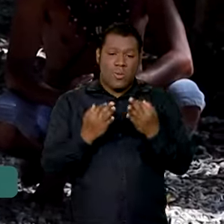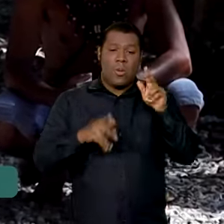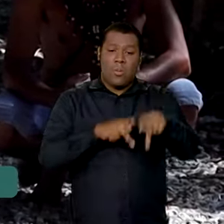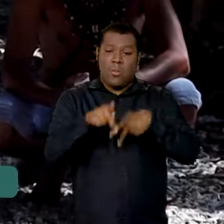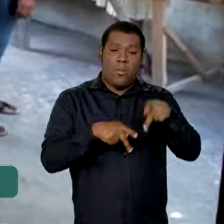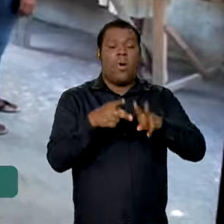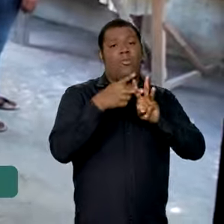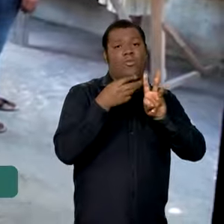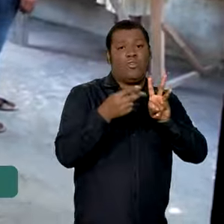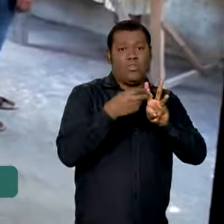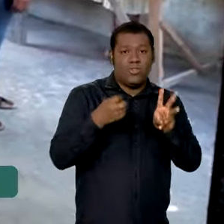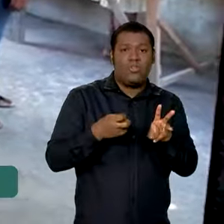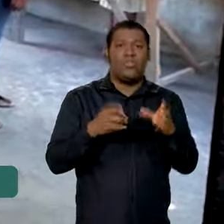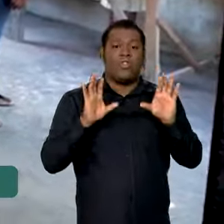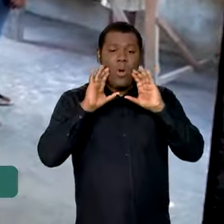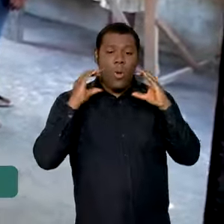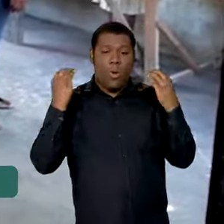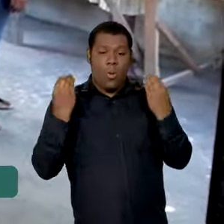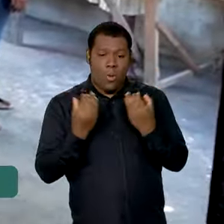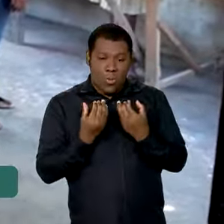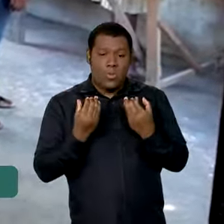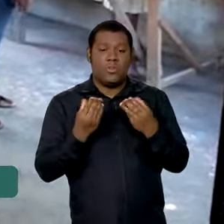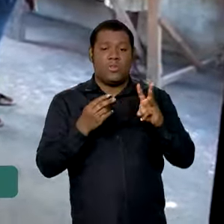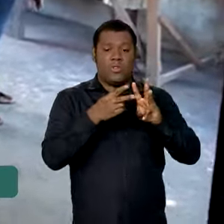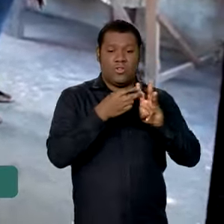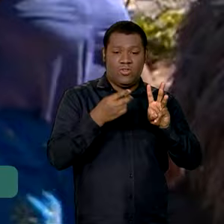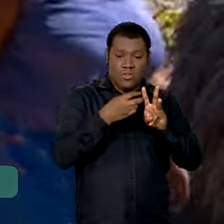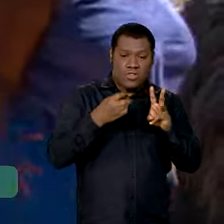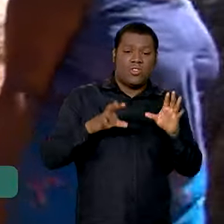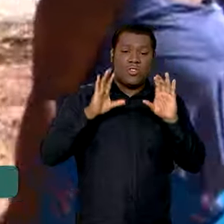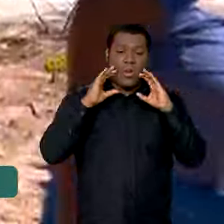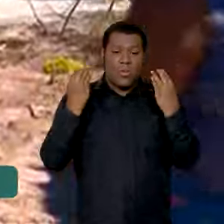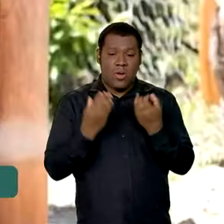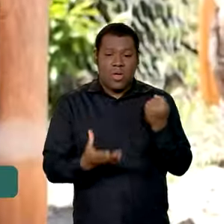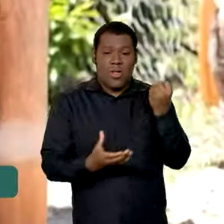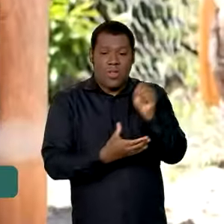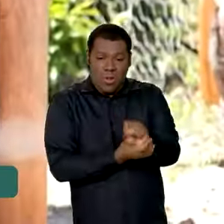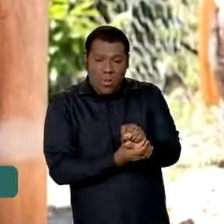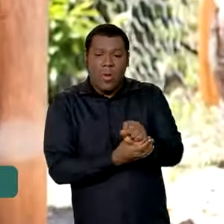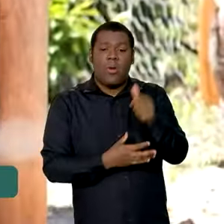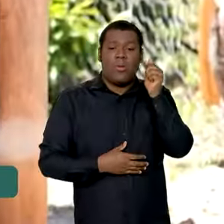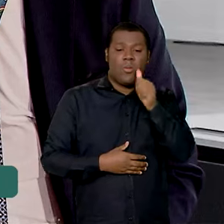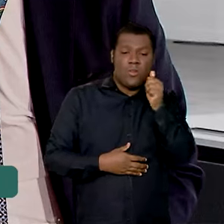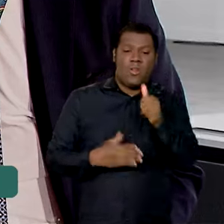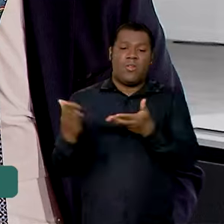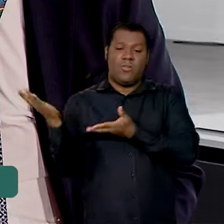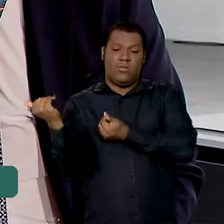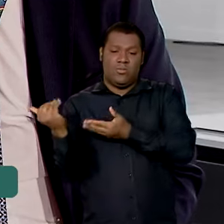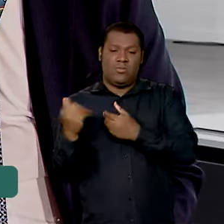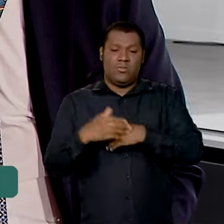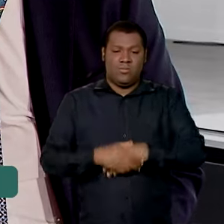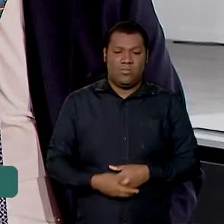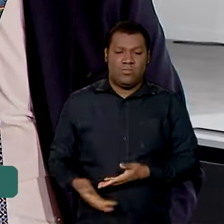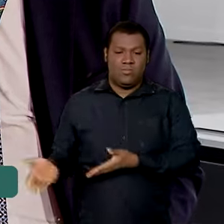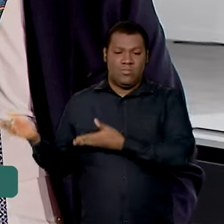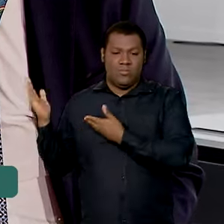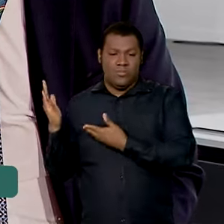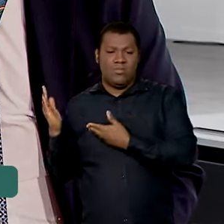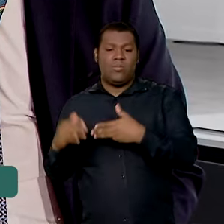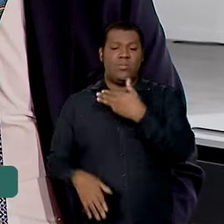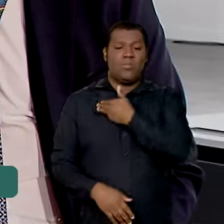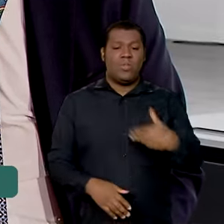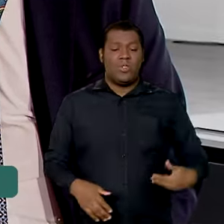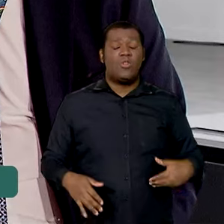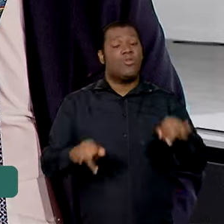povos indígenas, comunidades tradicionais e quilombolas, mulheres e jovens. Paulo Teixeira destacou